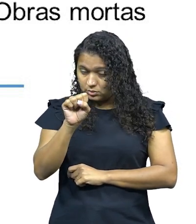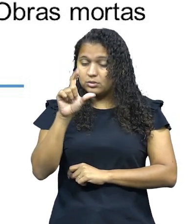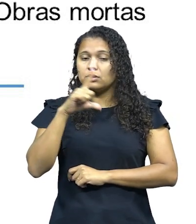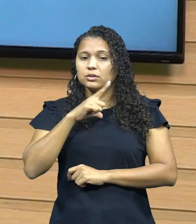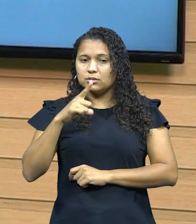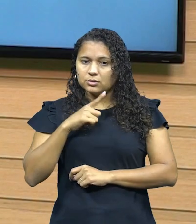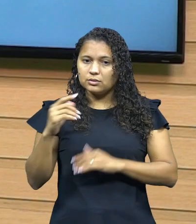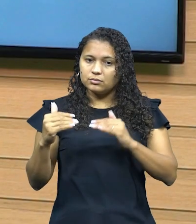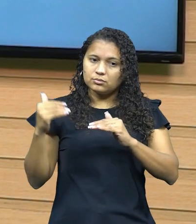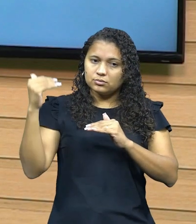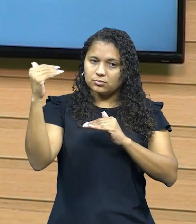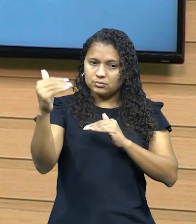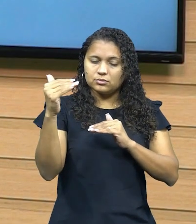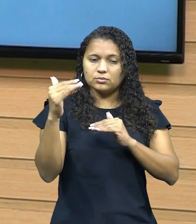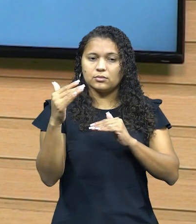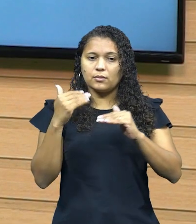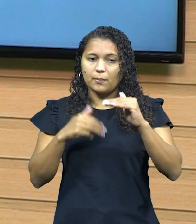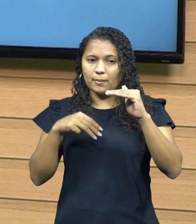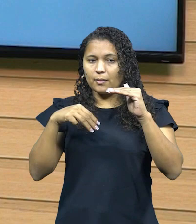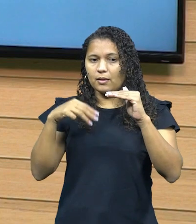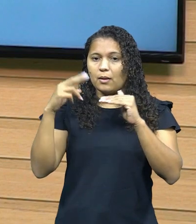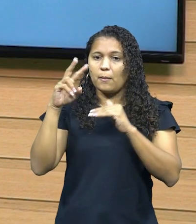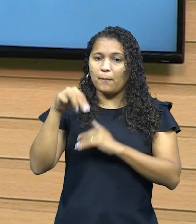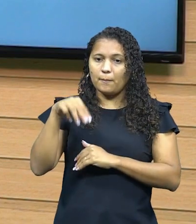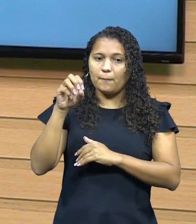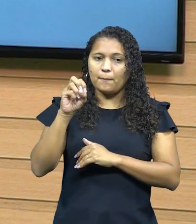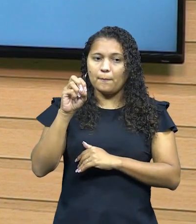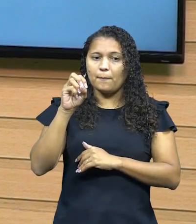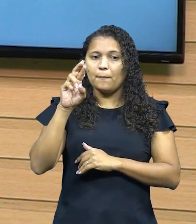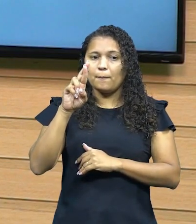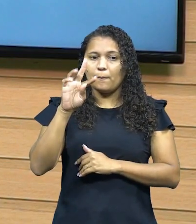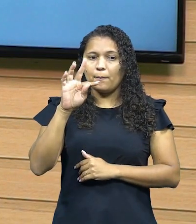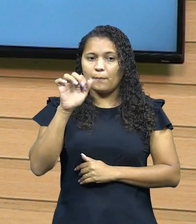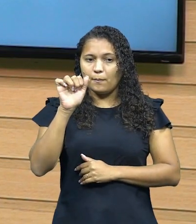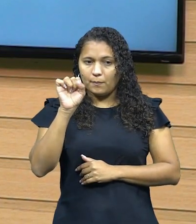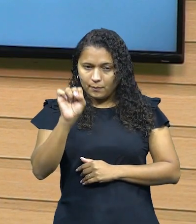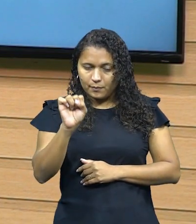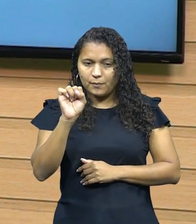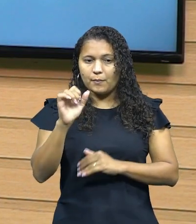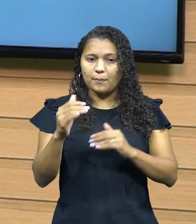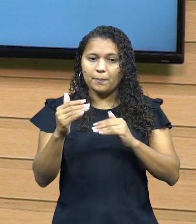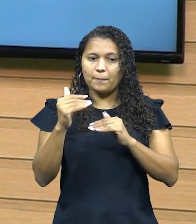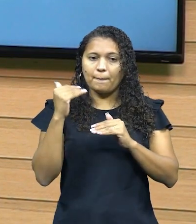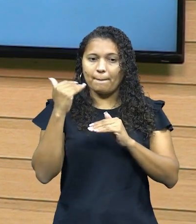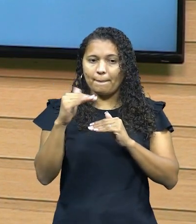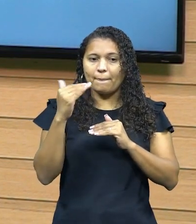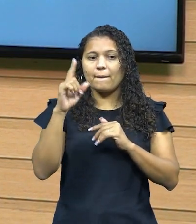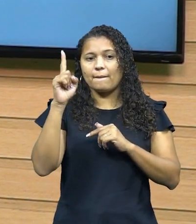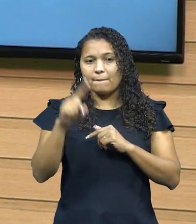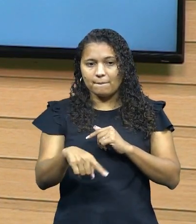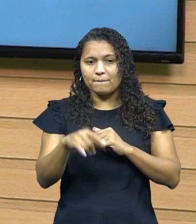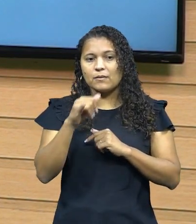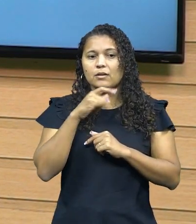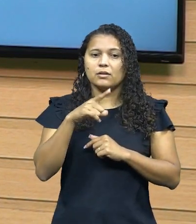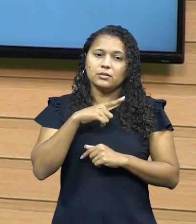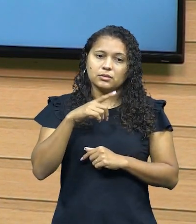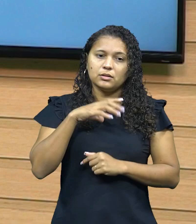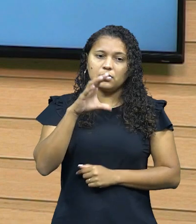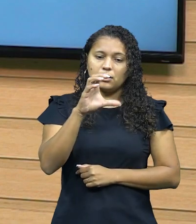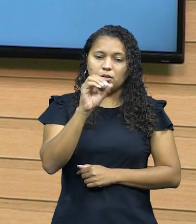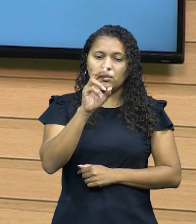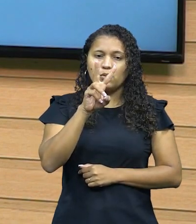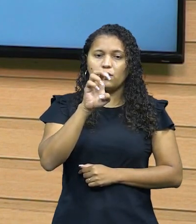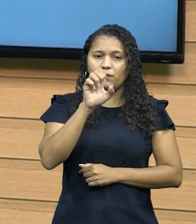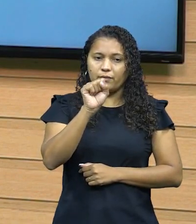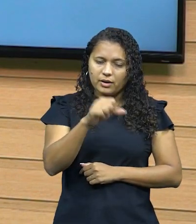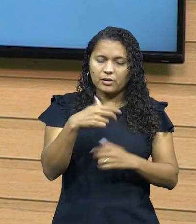da embarcação. Então, as obras mortas é a parte de cima que fica em cima da água, sobre a água, que é a parte do convés com as